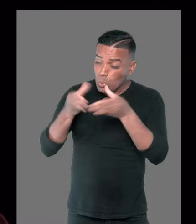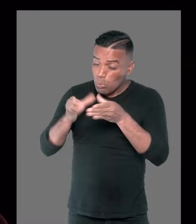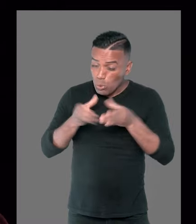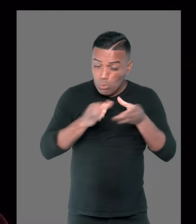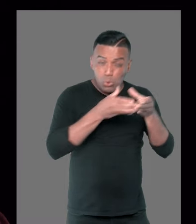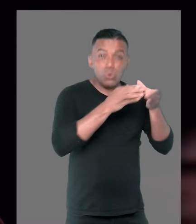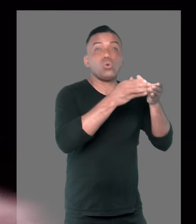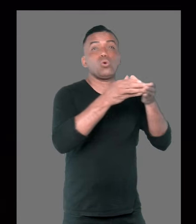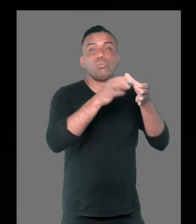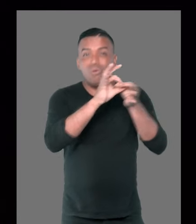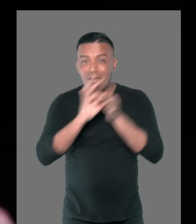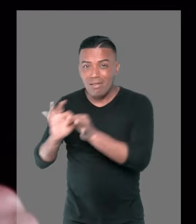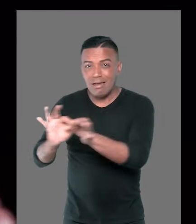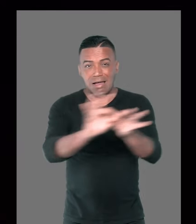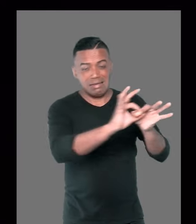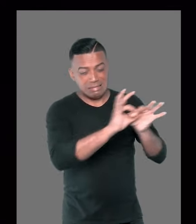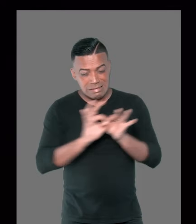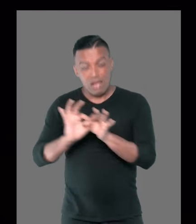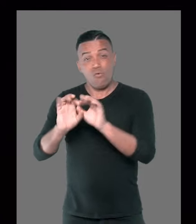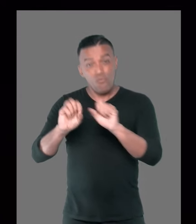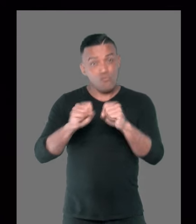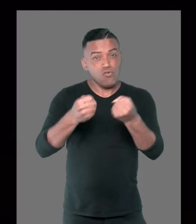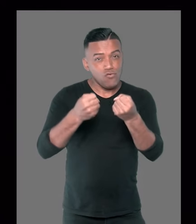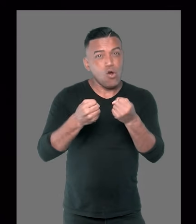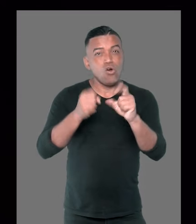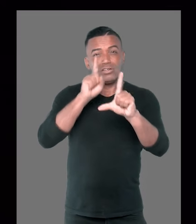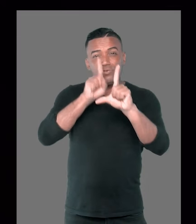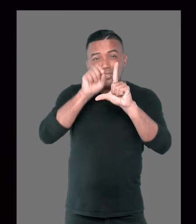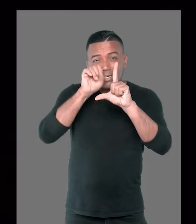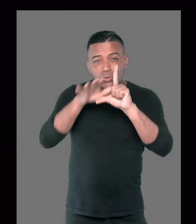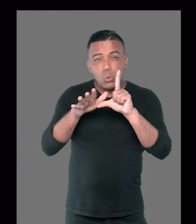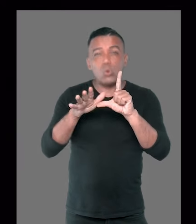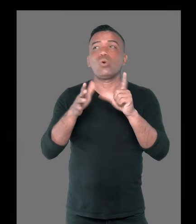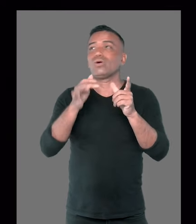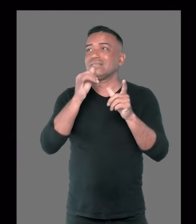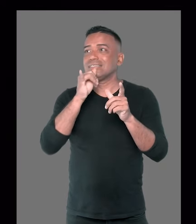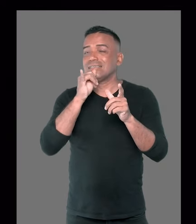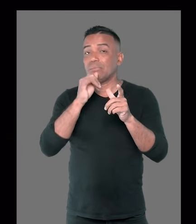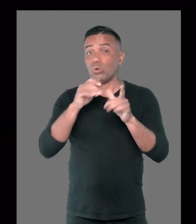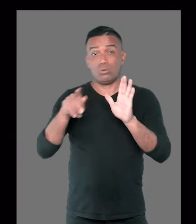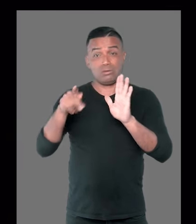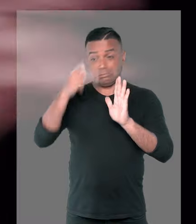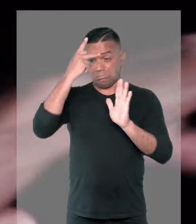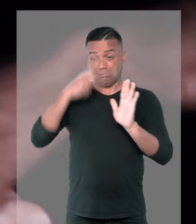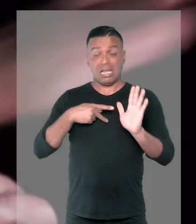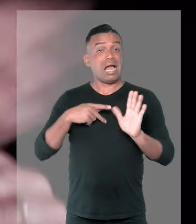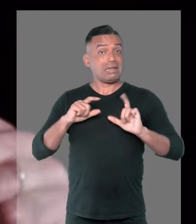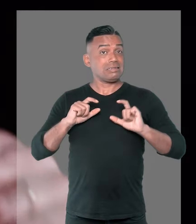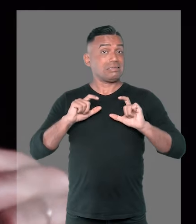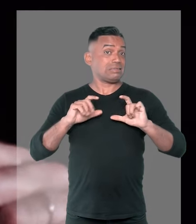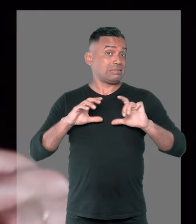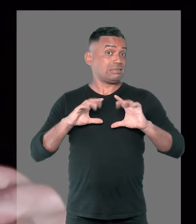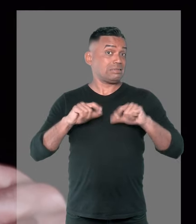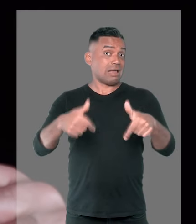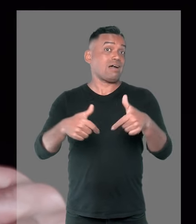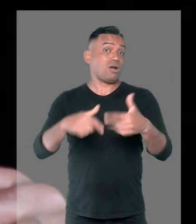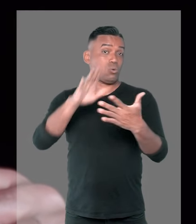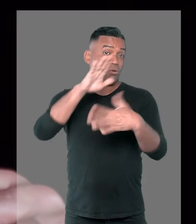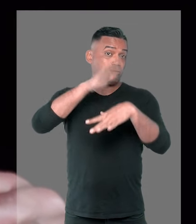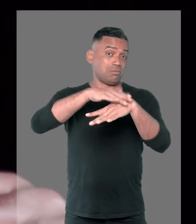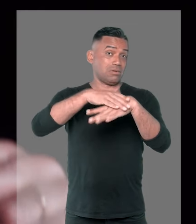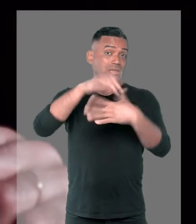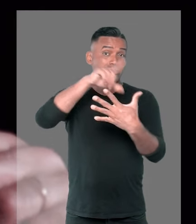Comunidades articuladas em rede dos pequenos influenciadores né do influenciador de si mesmo das minhas das suas das nossas escolhas